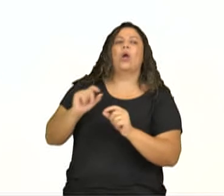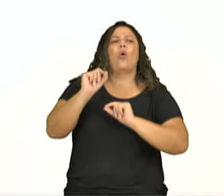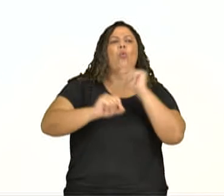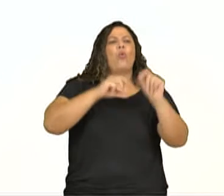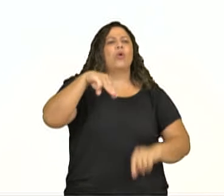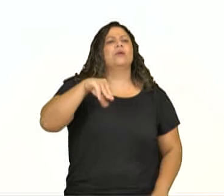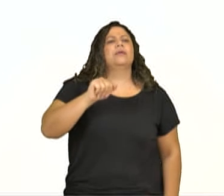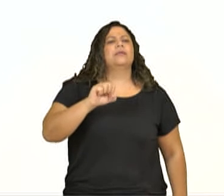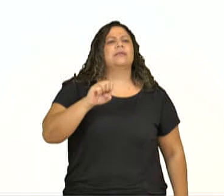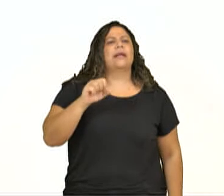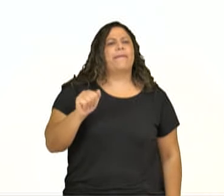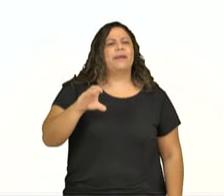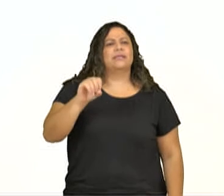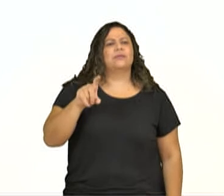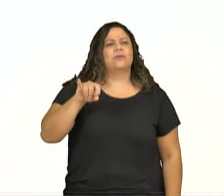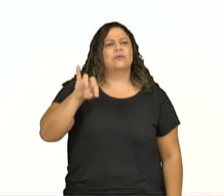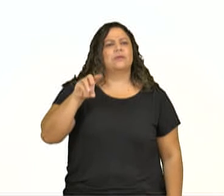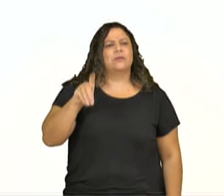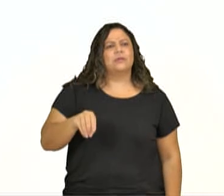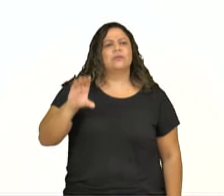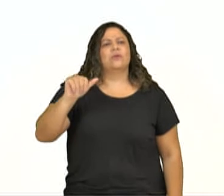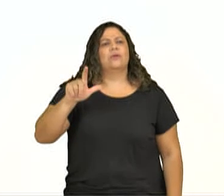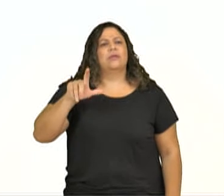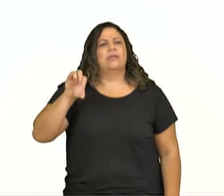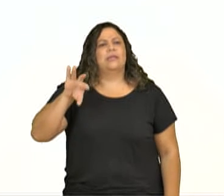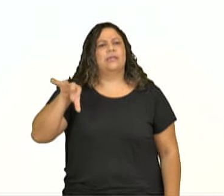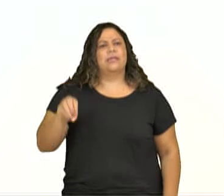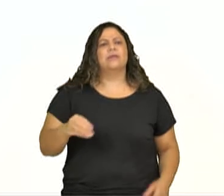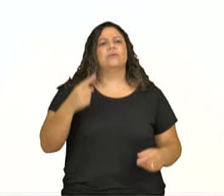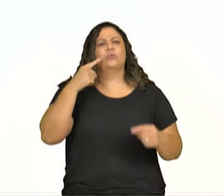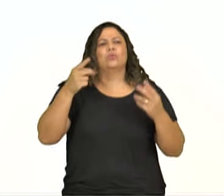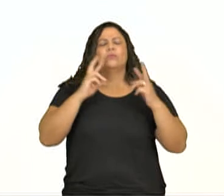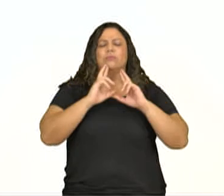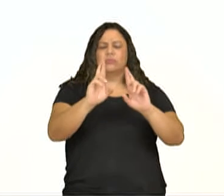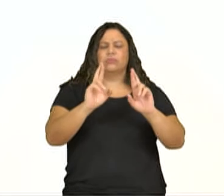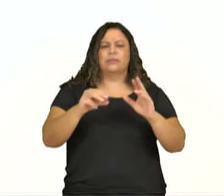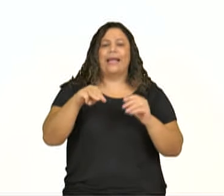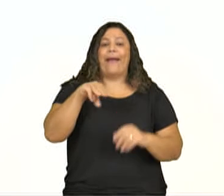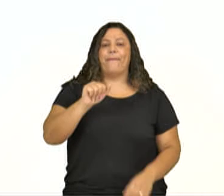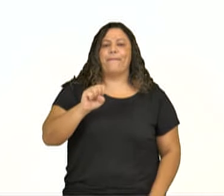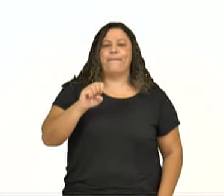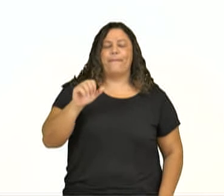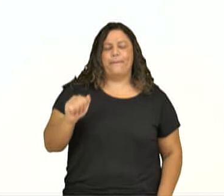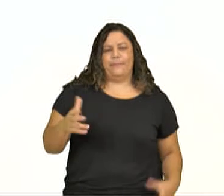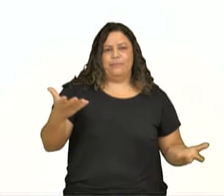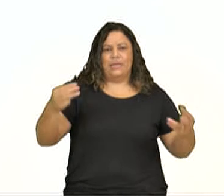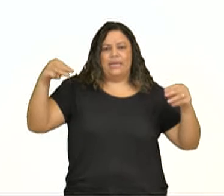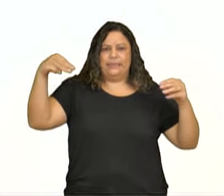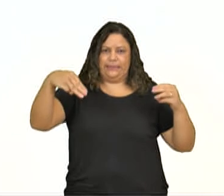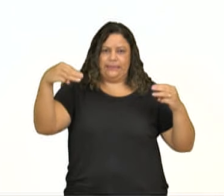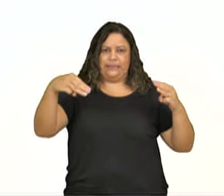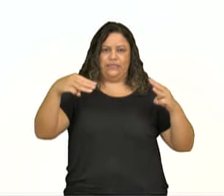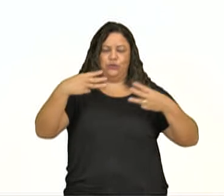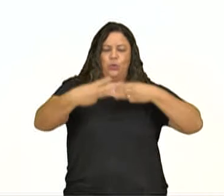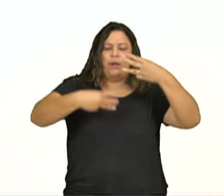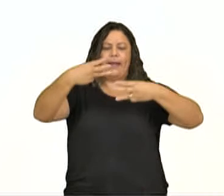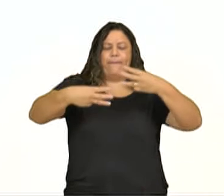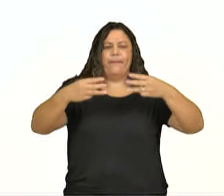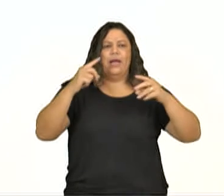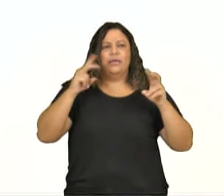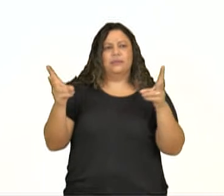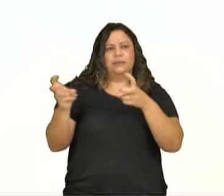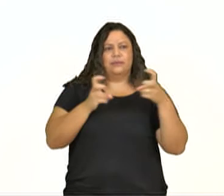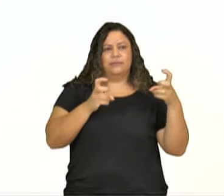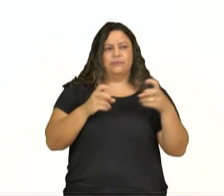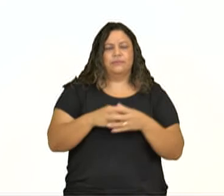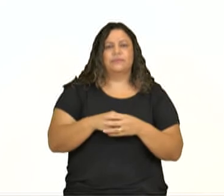da queima de 800 gramas de calcita? Massas moleculares, CO3 100 gramas e do CaO